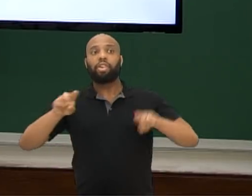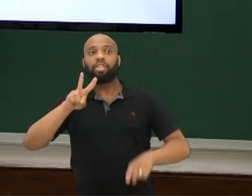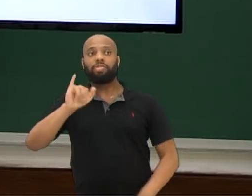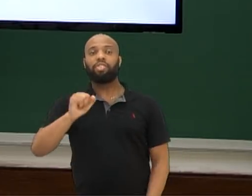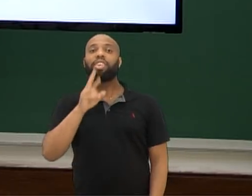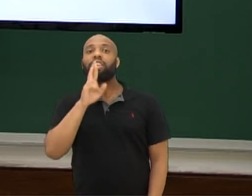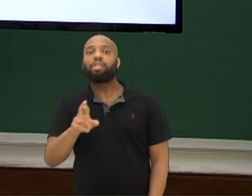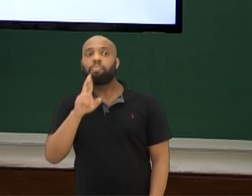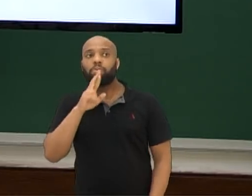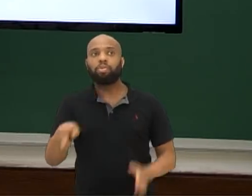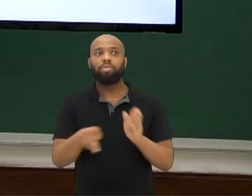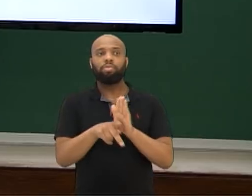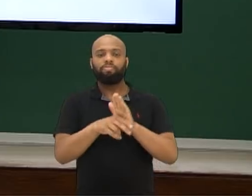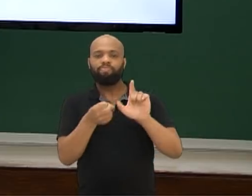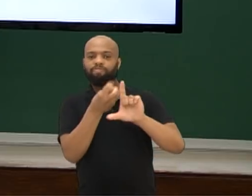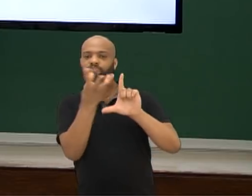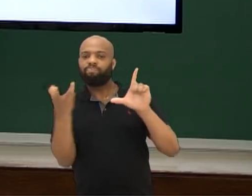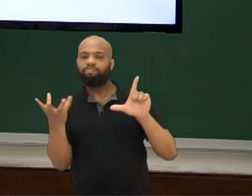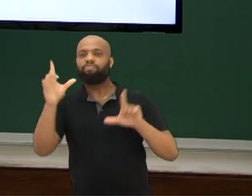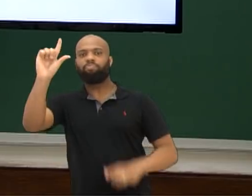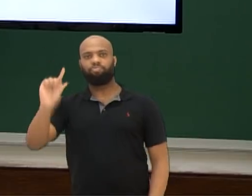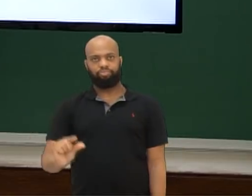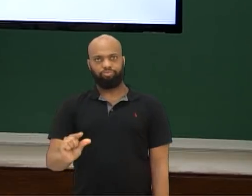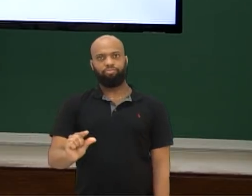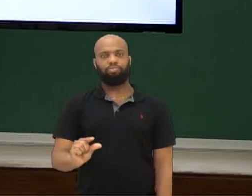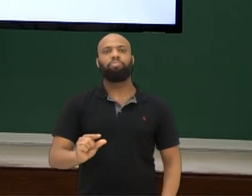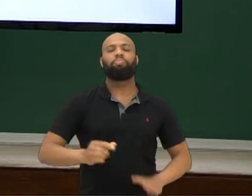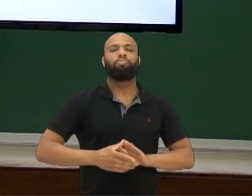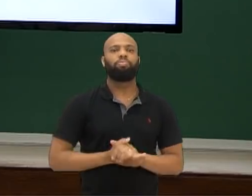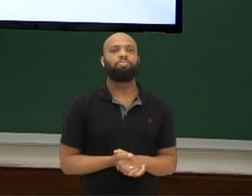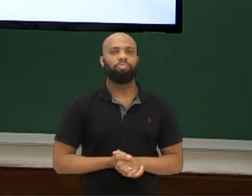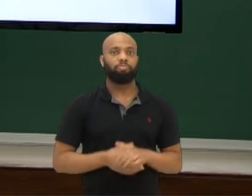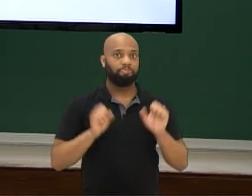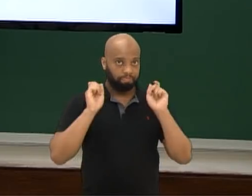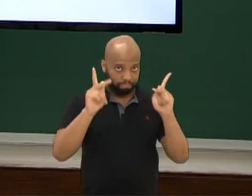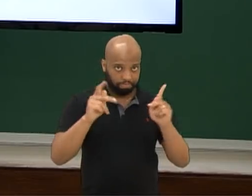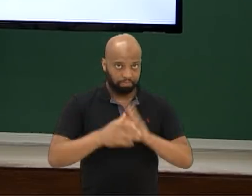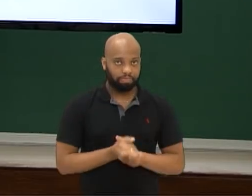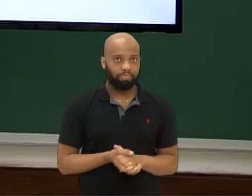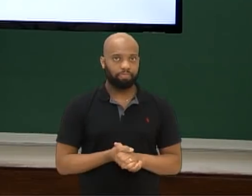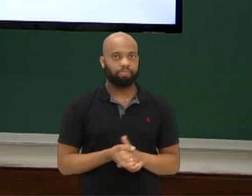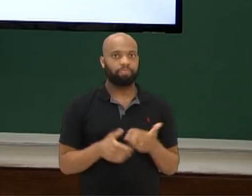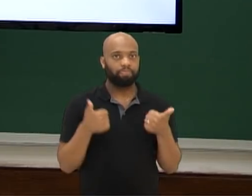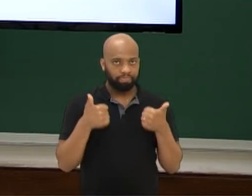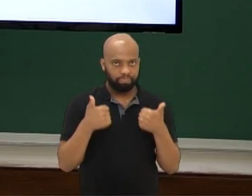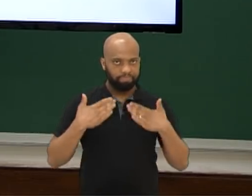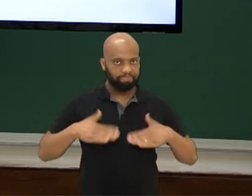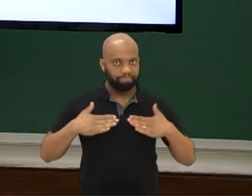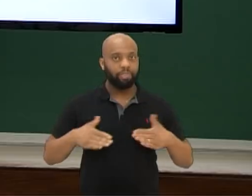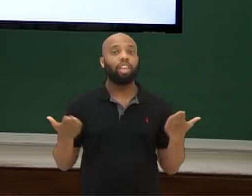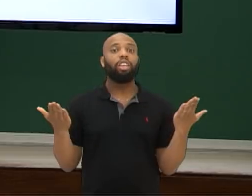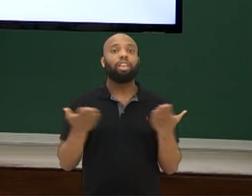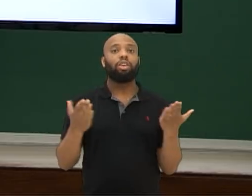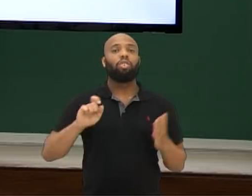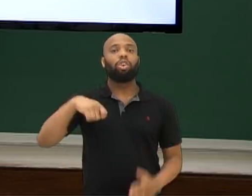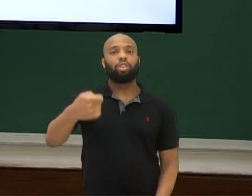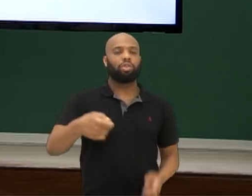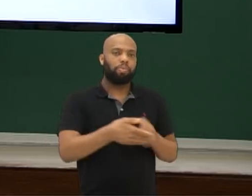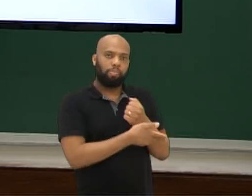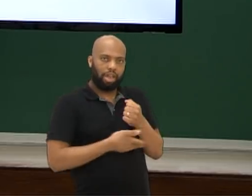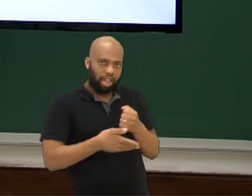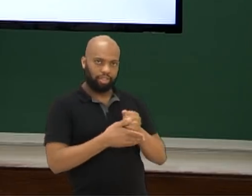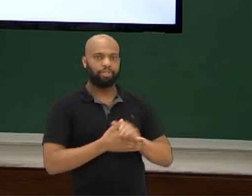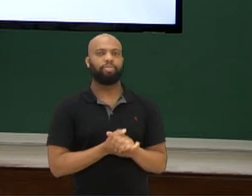ser o resultado da minha equação do meu pKa. Certo, pessoal? Tranquilo? Em relação às bases,